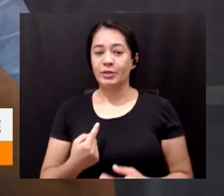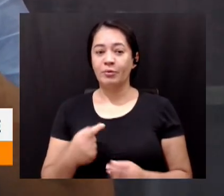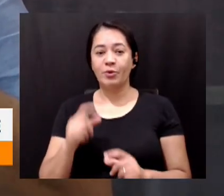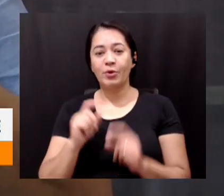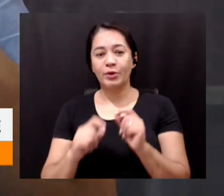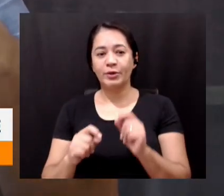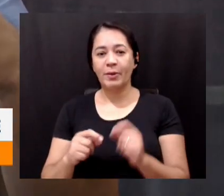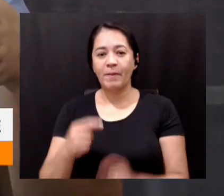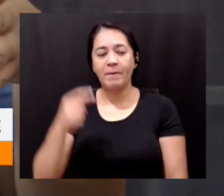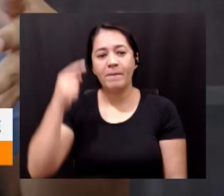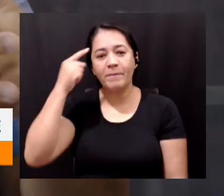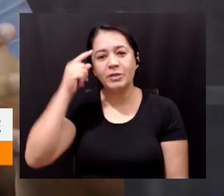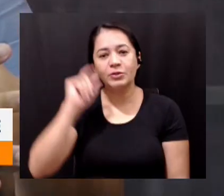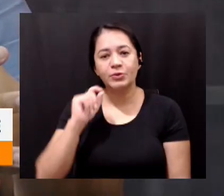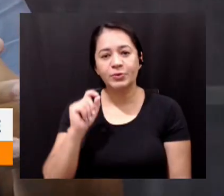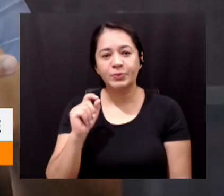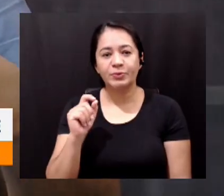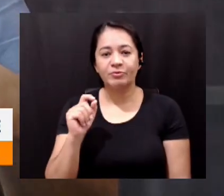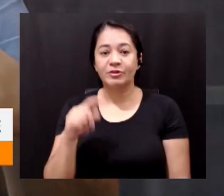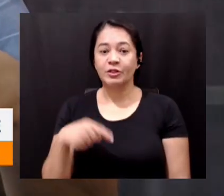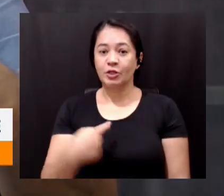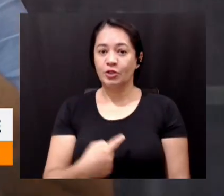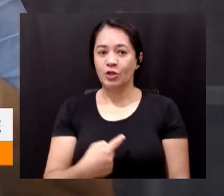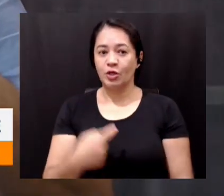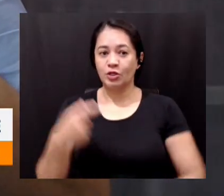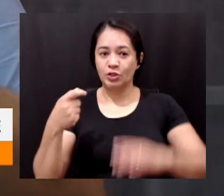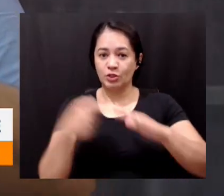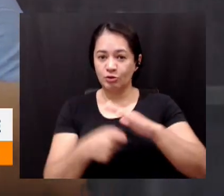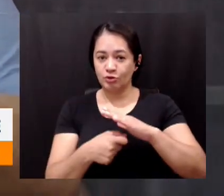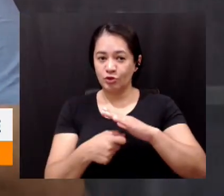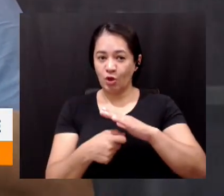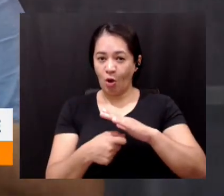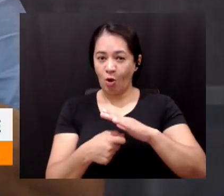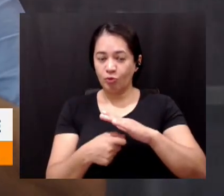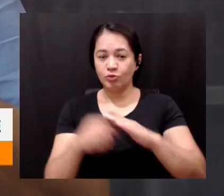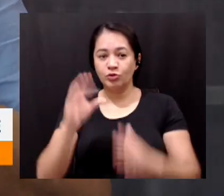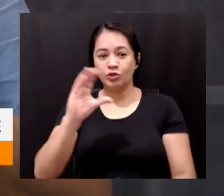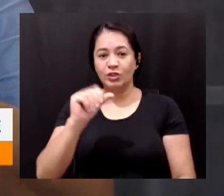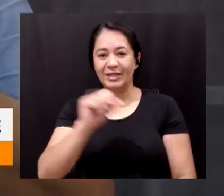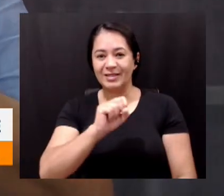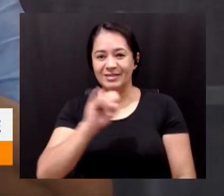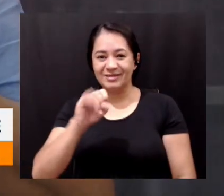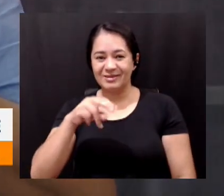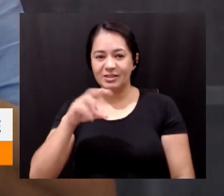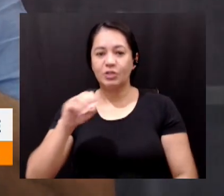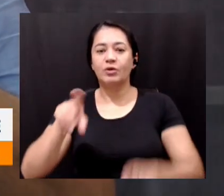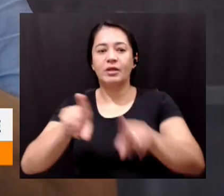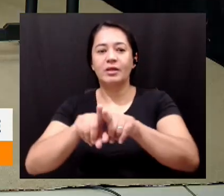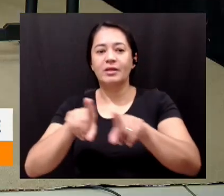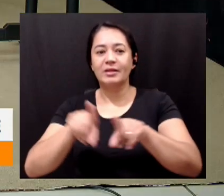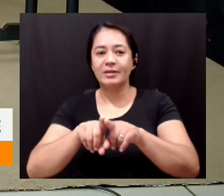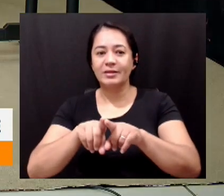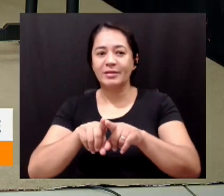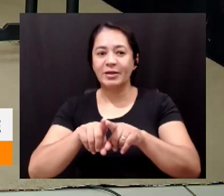fazer, que a gente tem os jogos de cassino, né, online, e tem os jogos de apostas esportivas, isso, né, verdade, que são as bets.